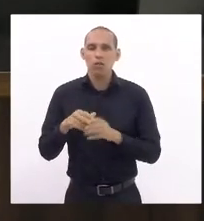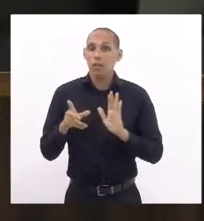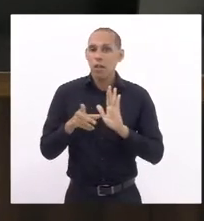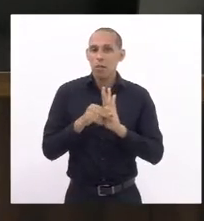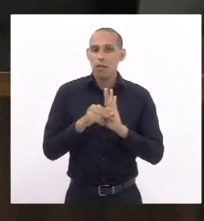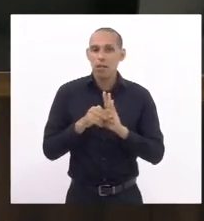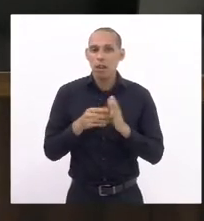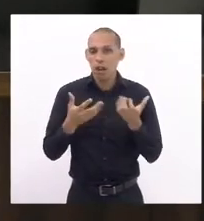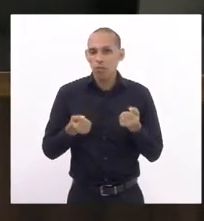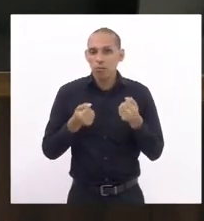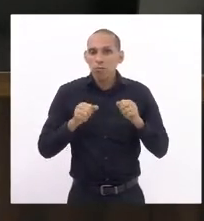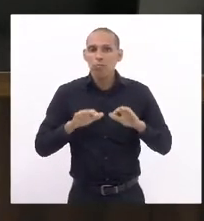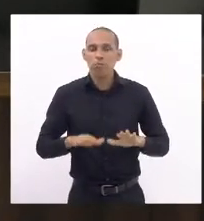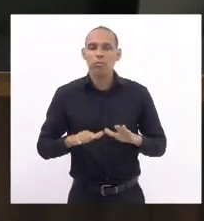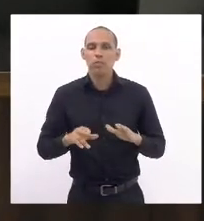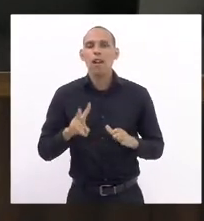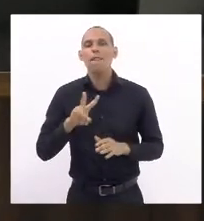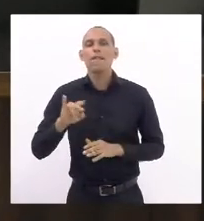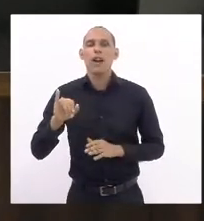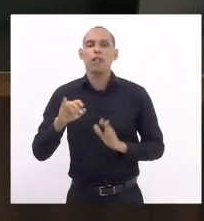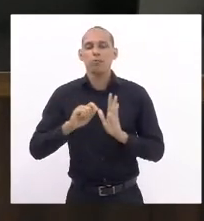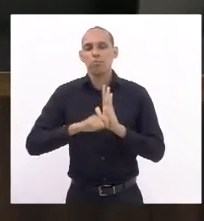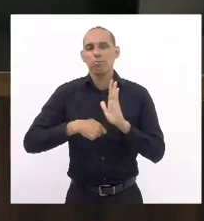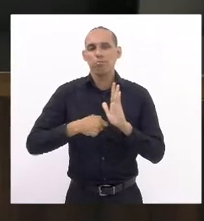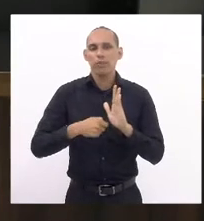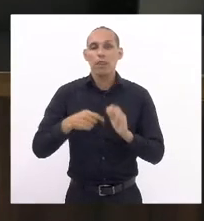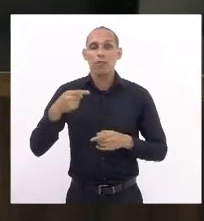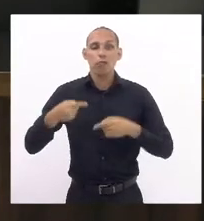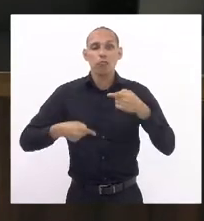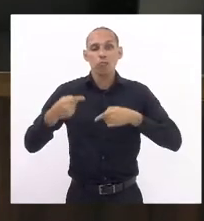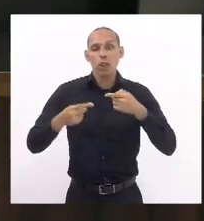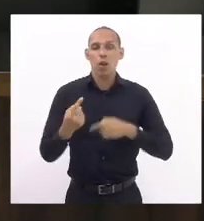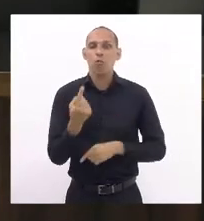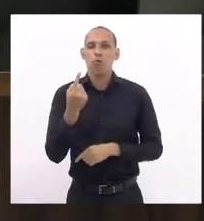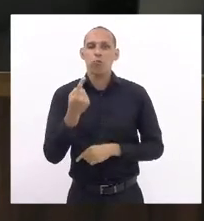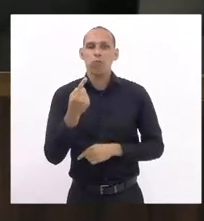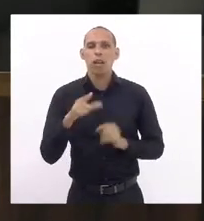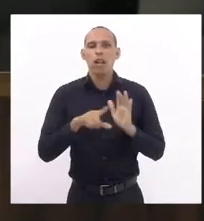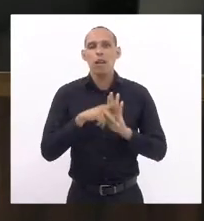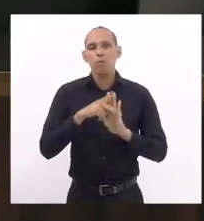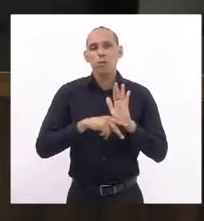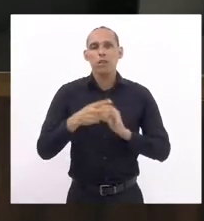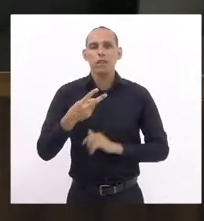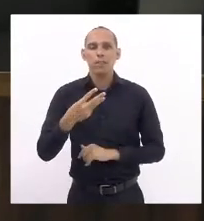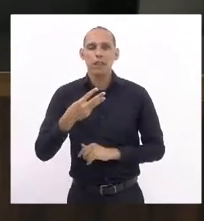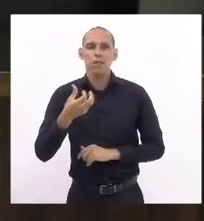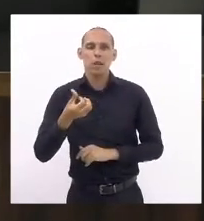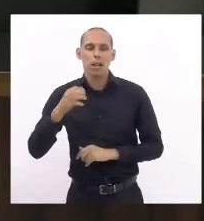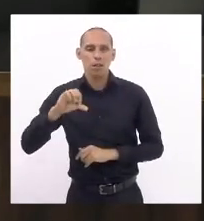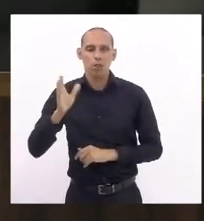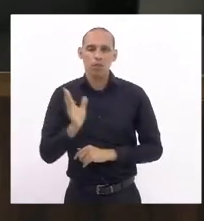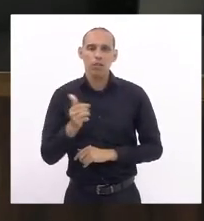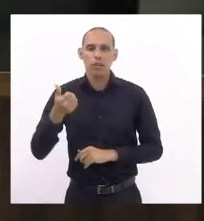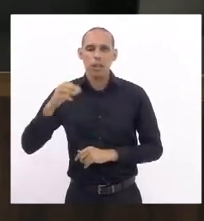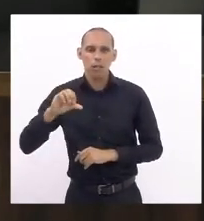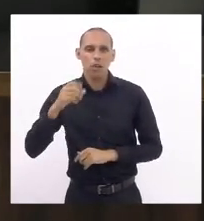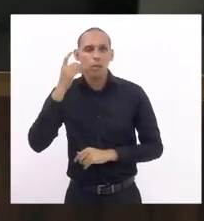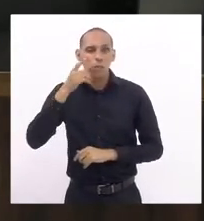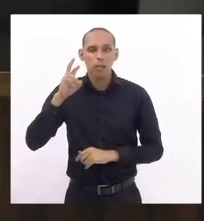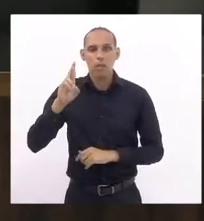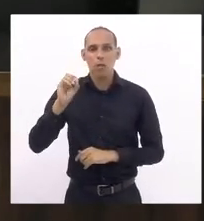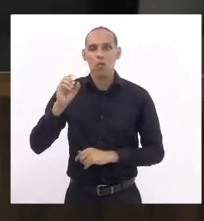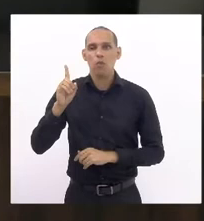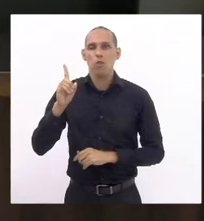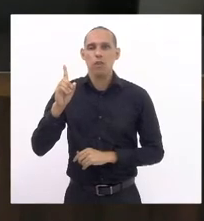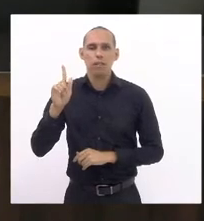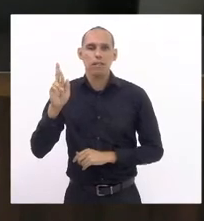que aprovam, permaneçam como estão aprovados, vai autógrafo. Discussão única, projeto de resolução 369/19, de autoria do deputado Rodrigo Amorim, que